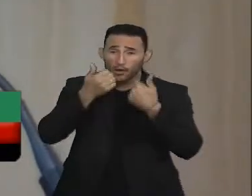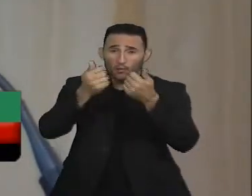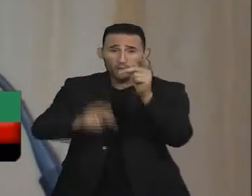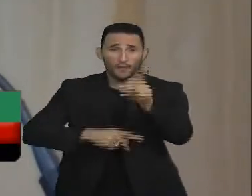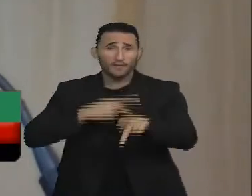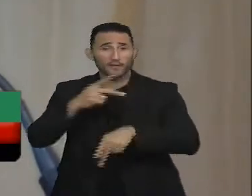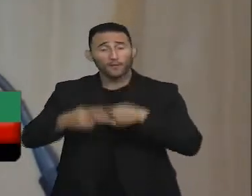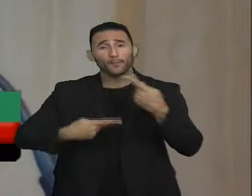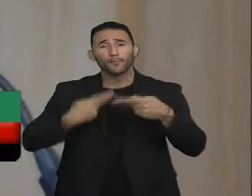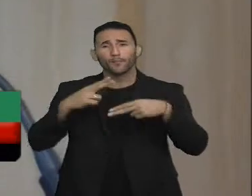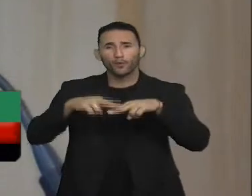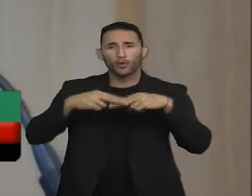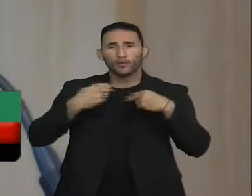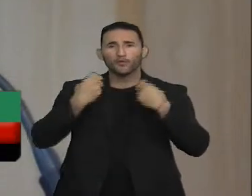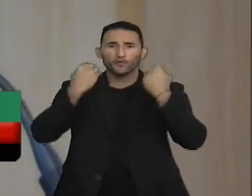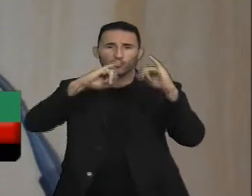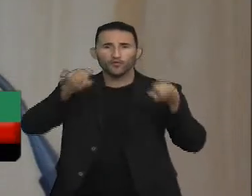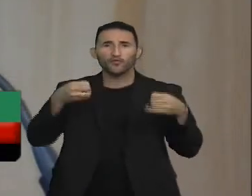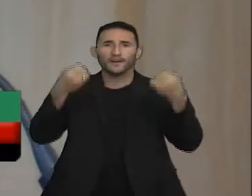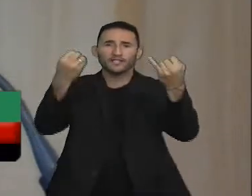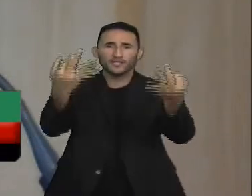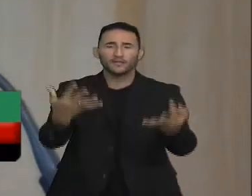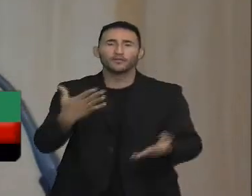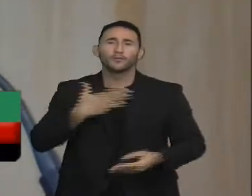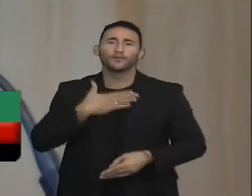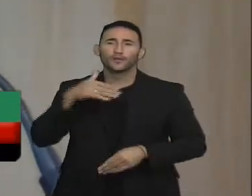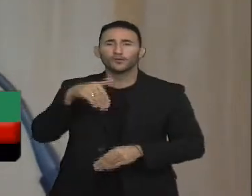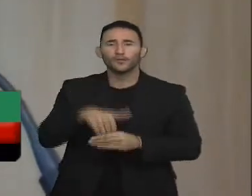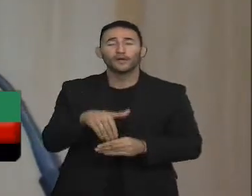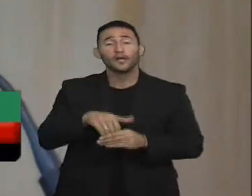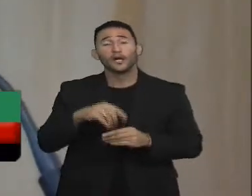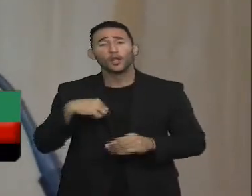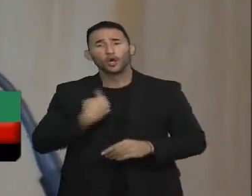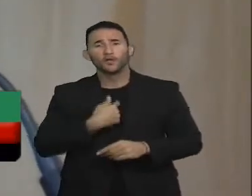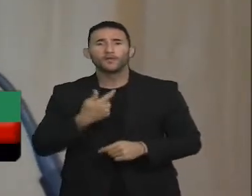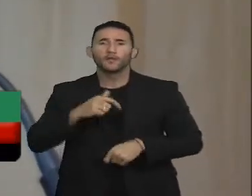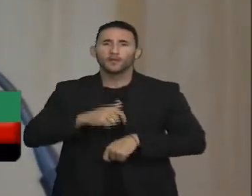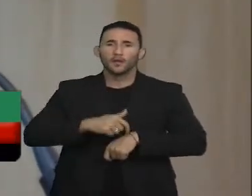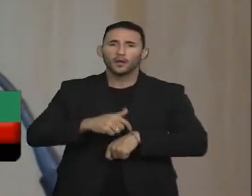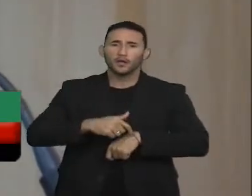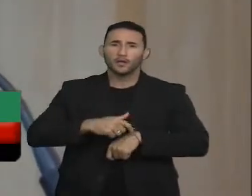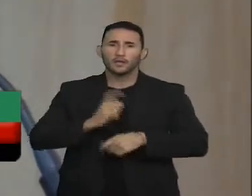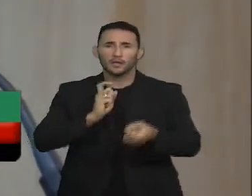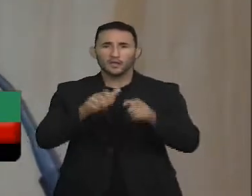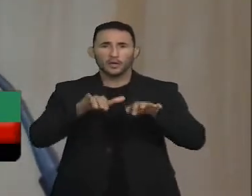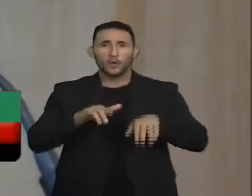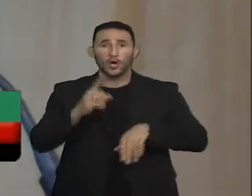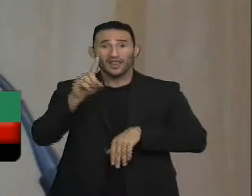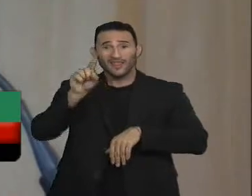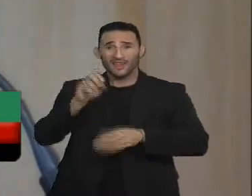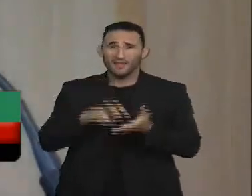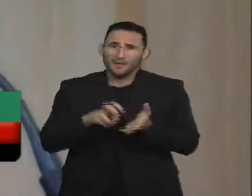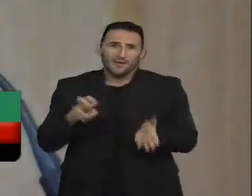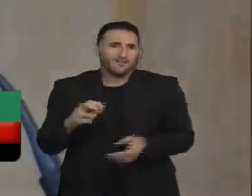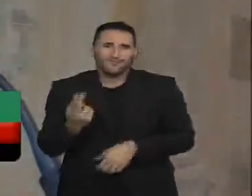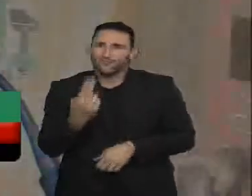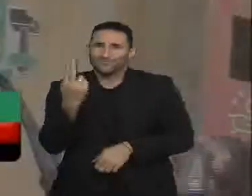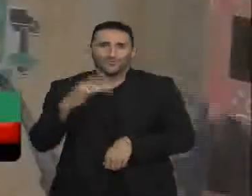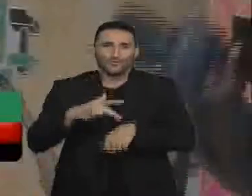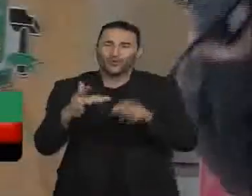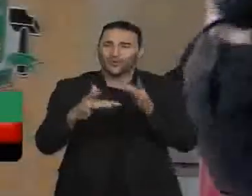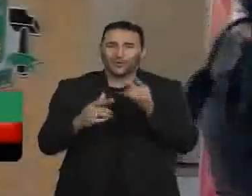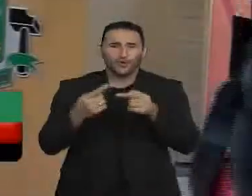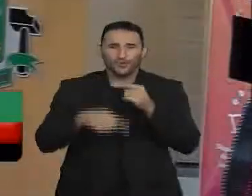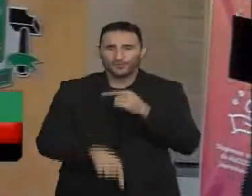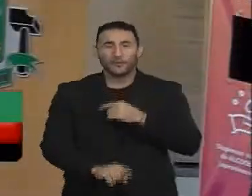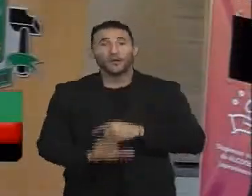justificativa do meu voto contra a gente ter a sessão 10 horas da manhã, que para mim é um absurdo. Obrigada. Agradeço, vereadora